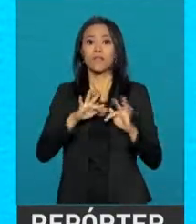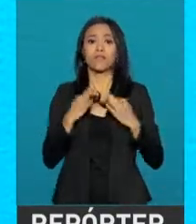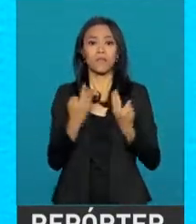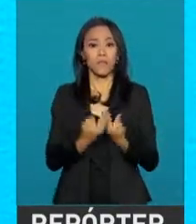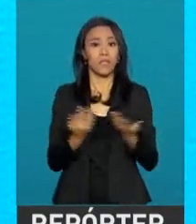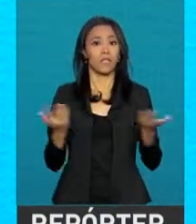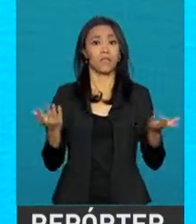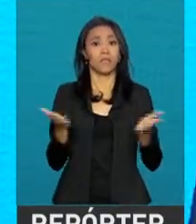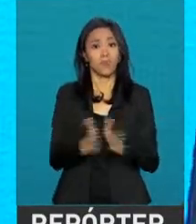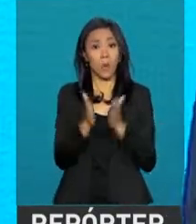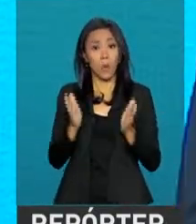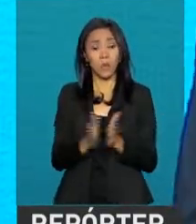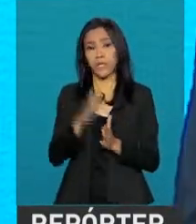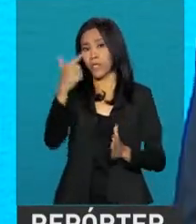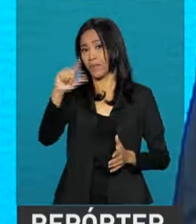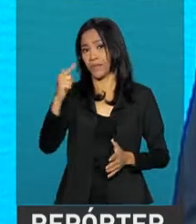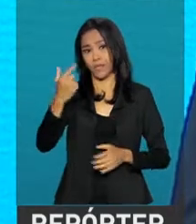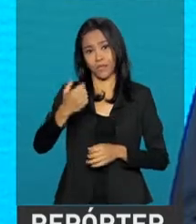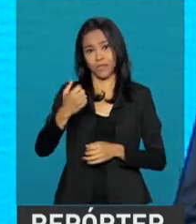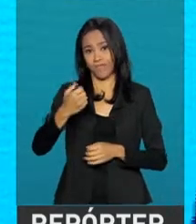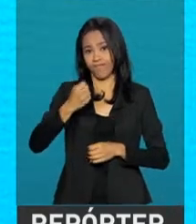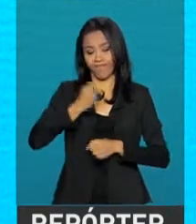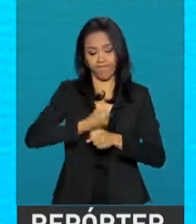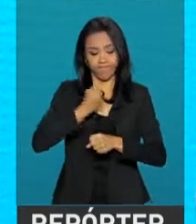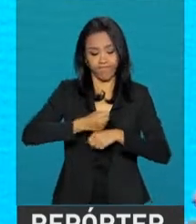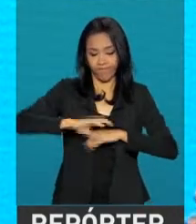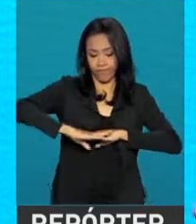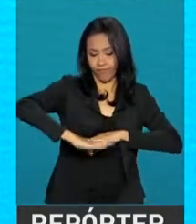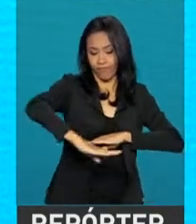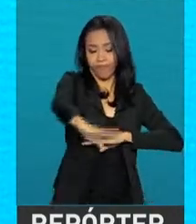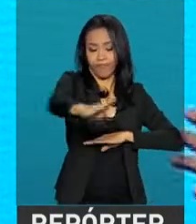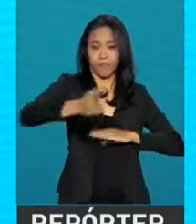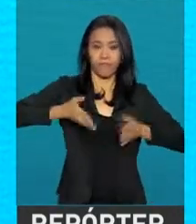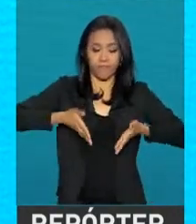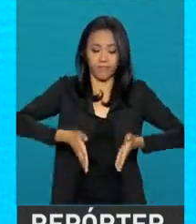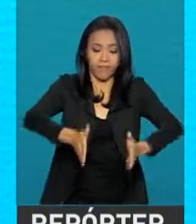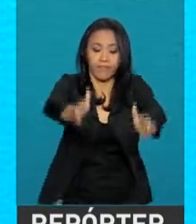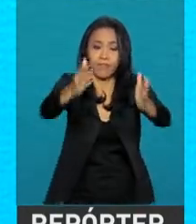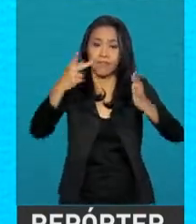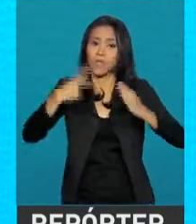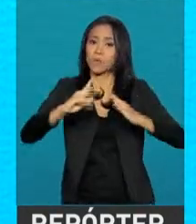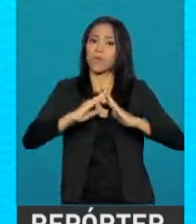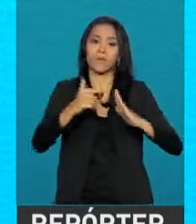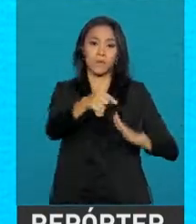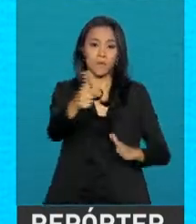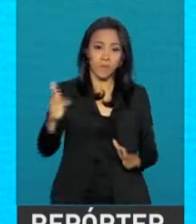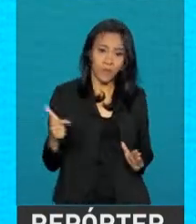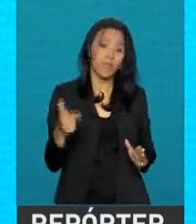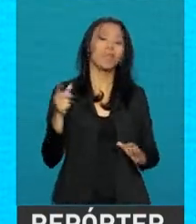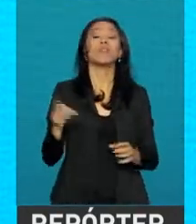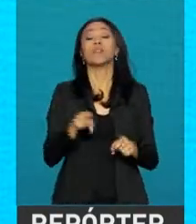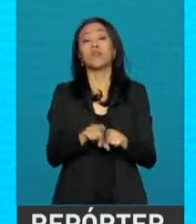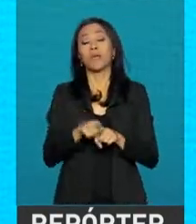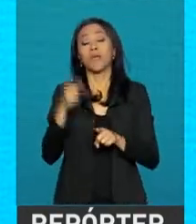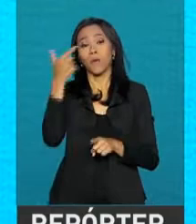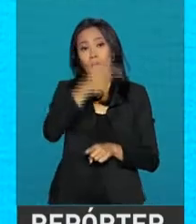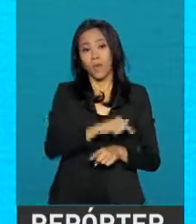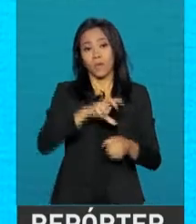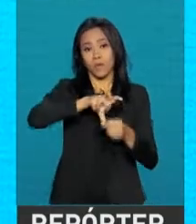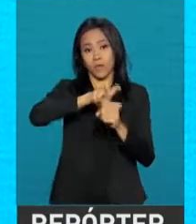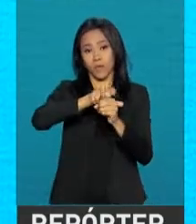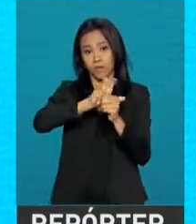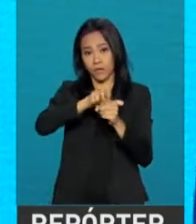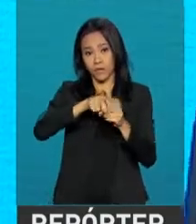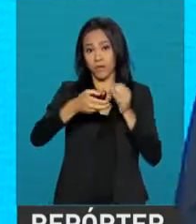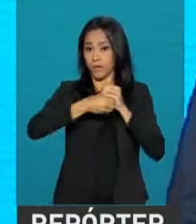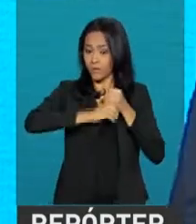um asfalto na porta da sua casa saímos também com obras importantíssimas de saneamento básico esgotamento